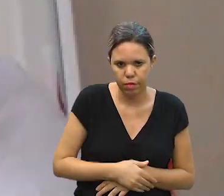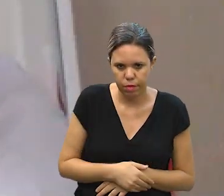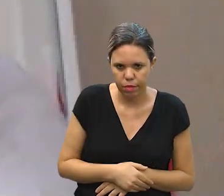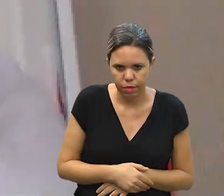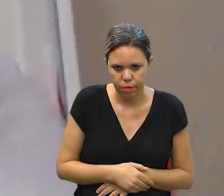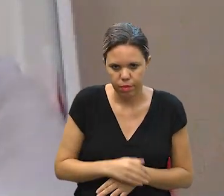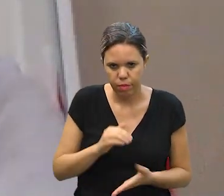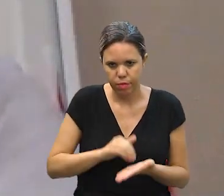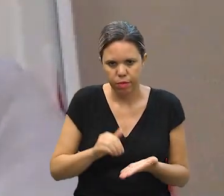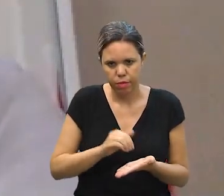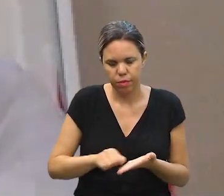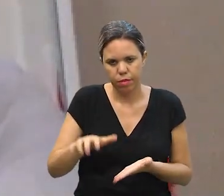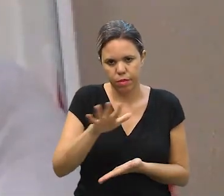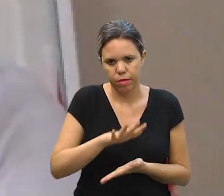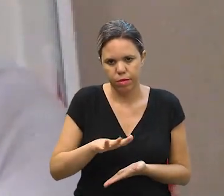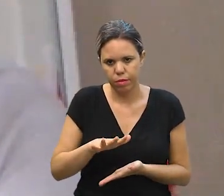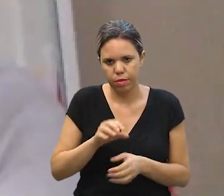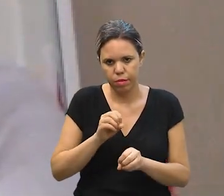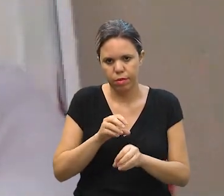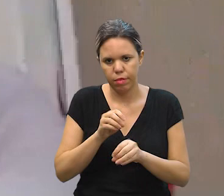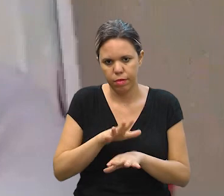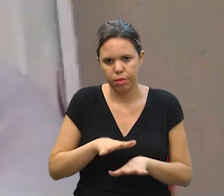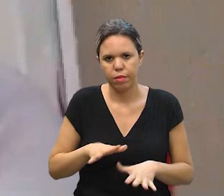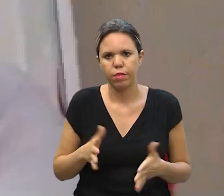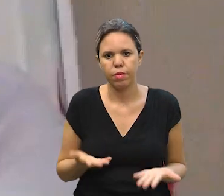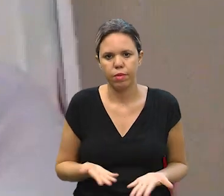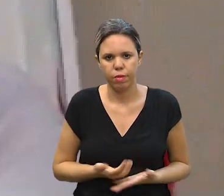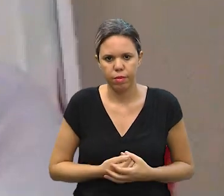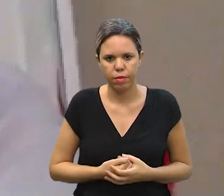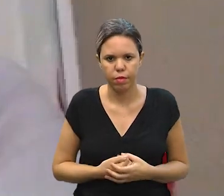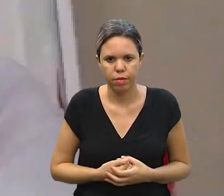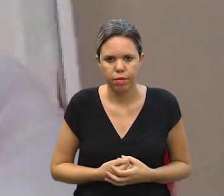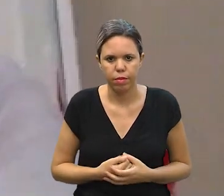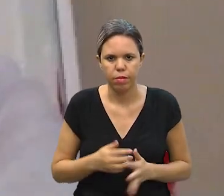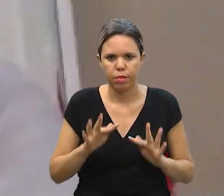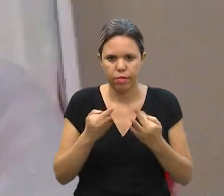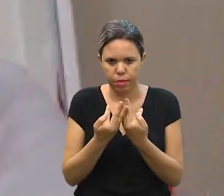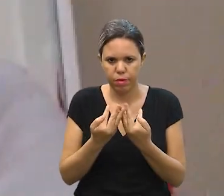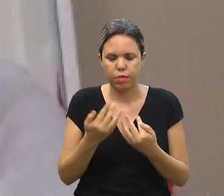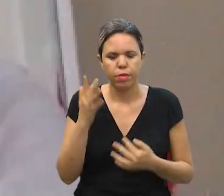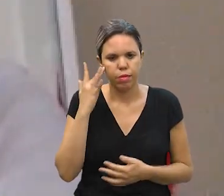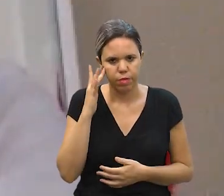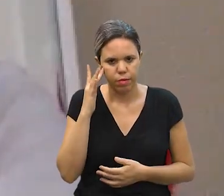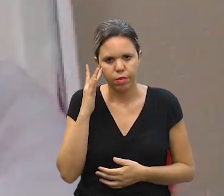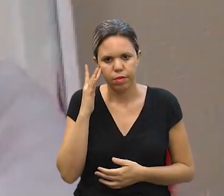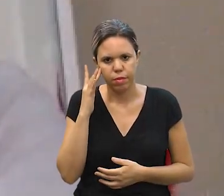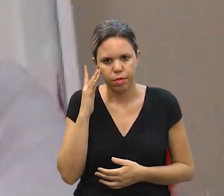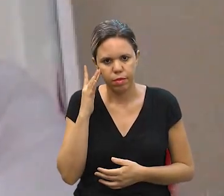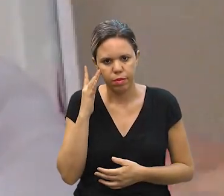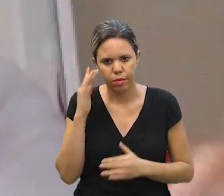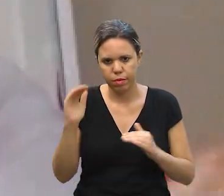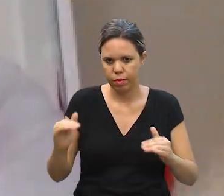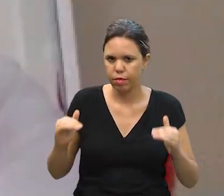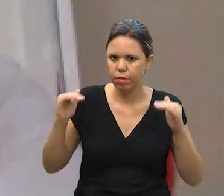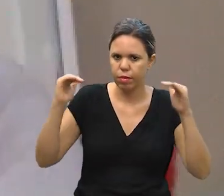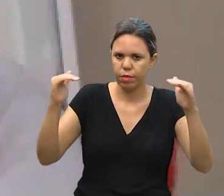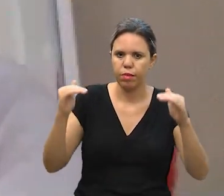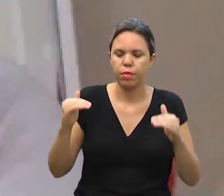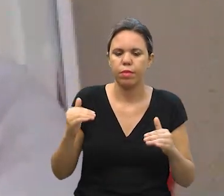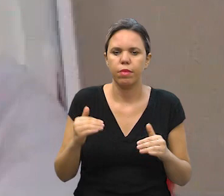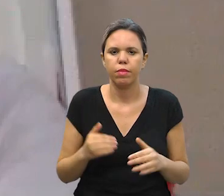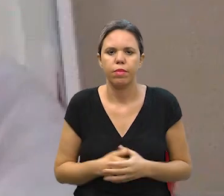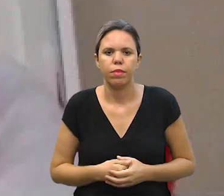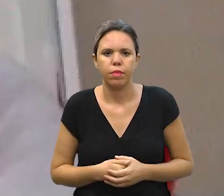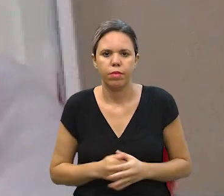coordenadores, secretários de educação e os pais, que eu acho que, acima de tudo,